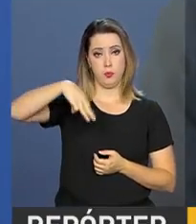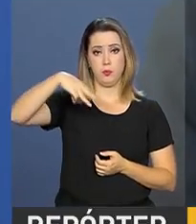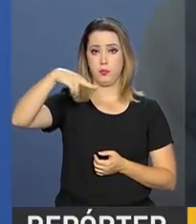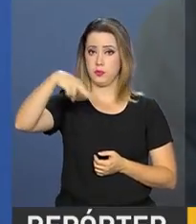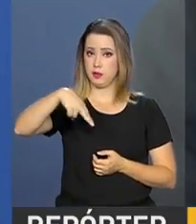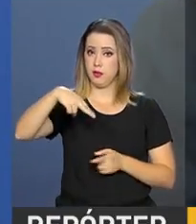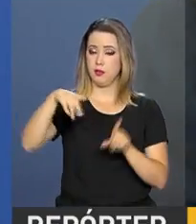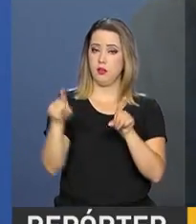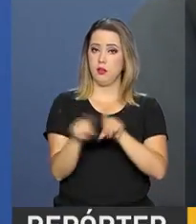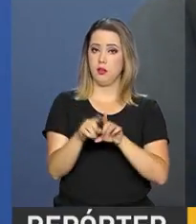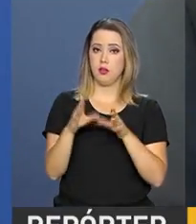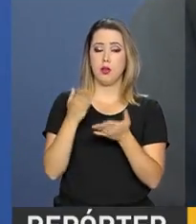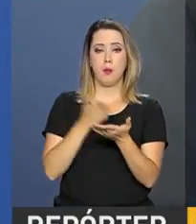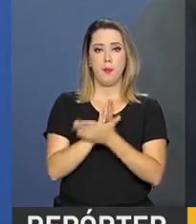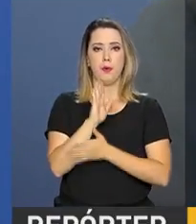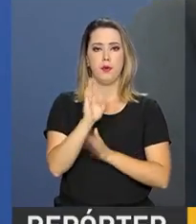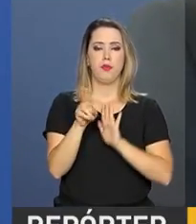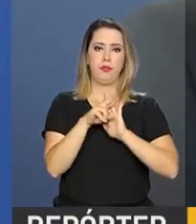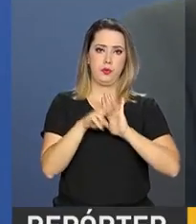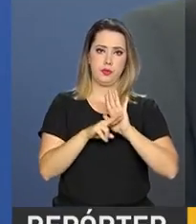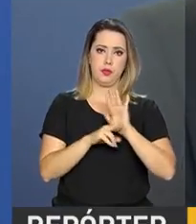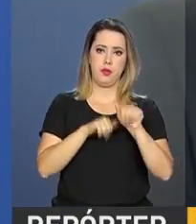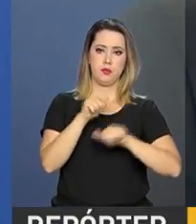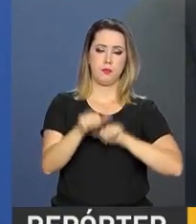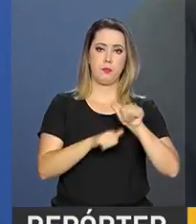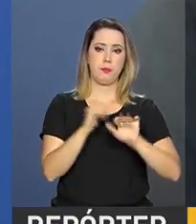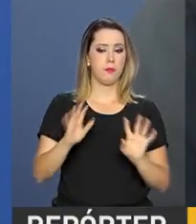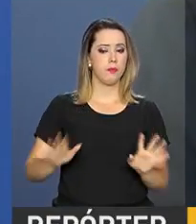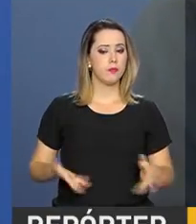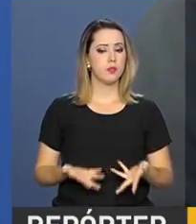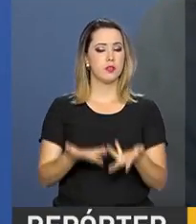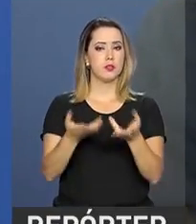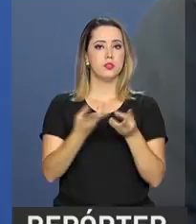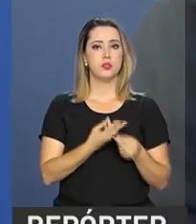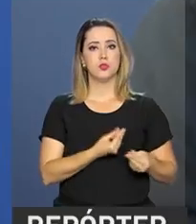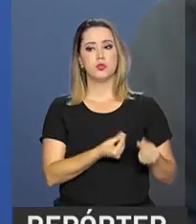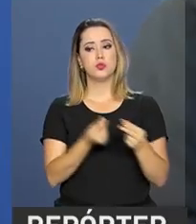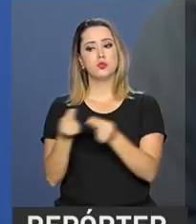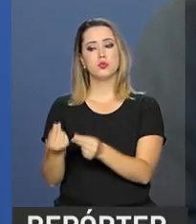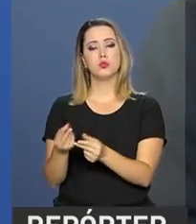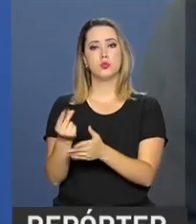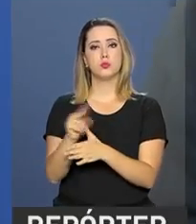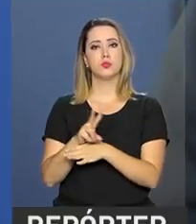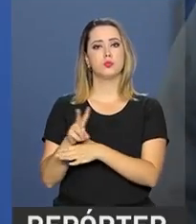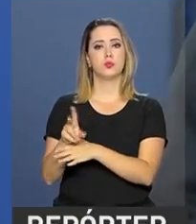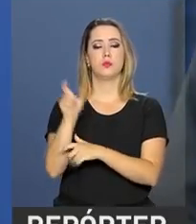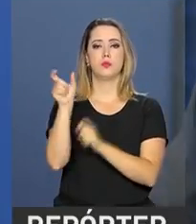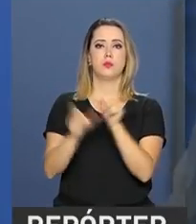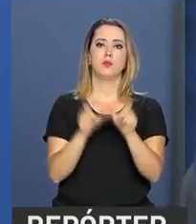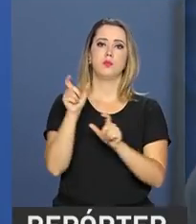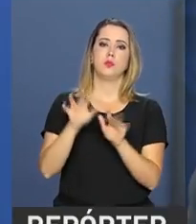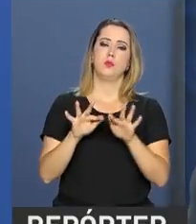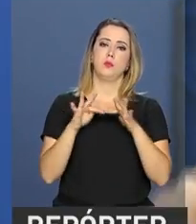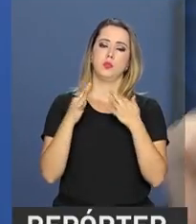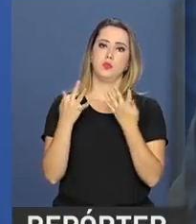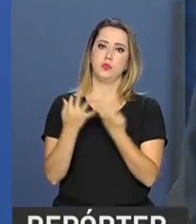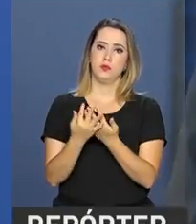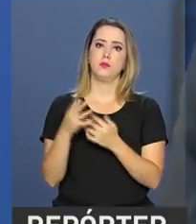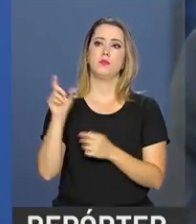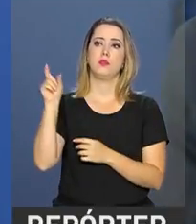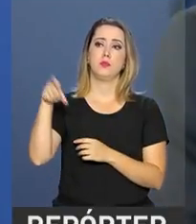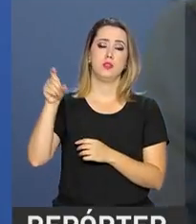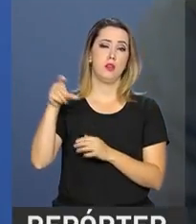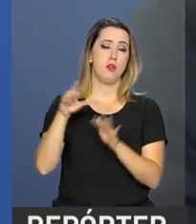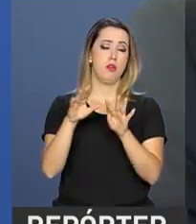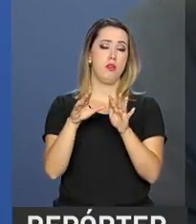aprovou a medida que estimula a concessão de microcrédito para pessoas inscritas no